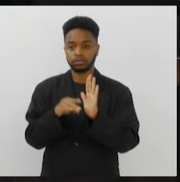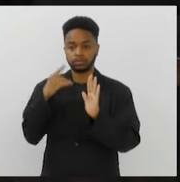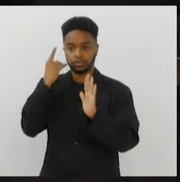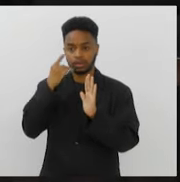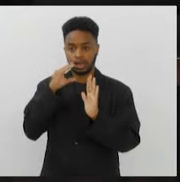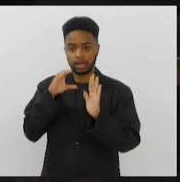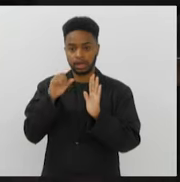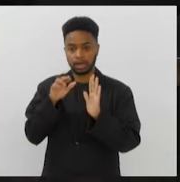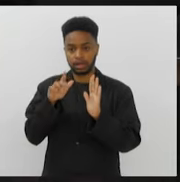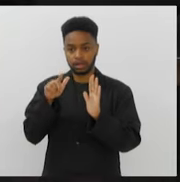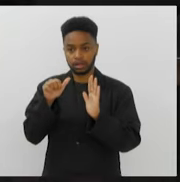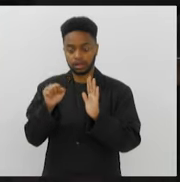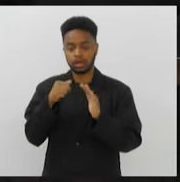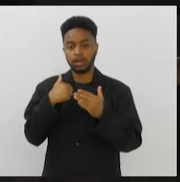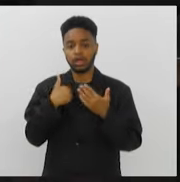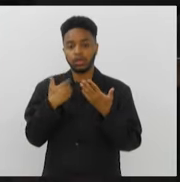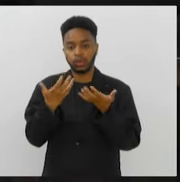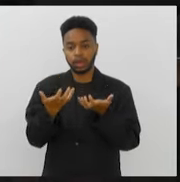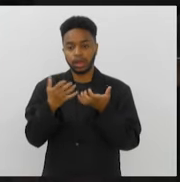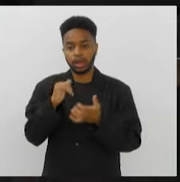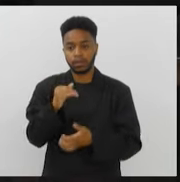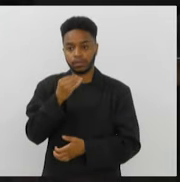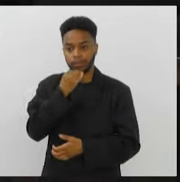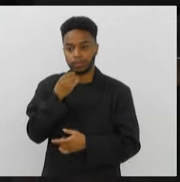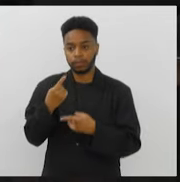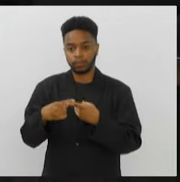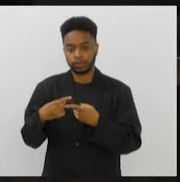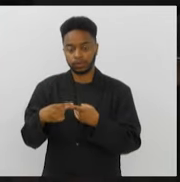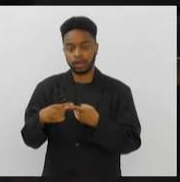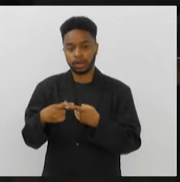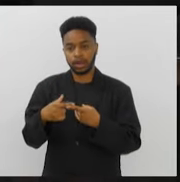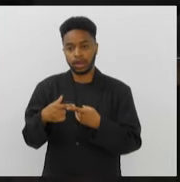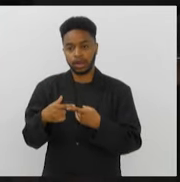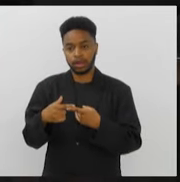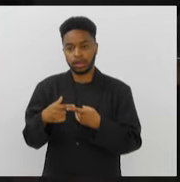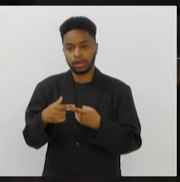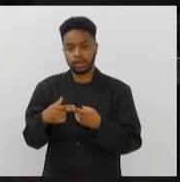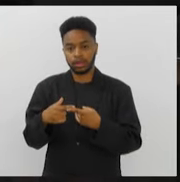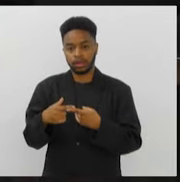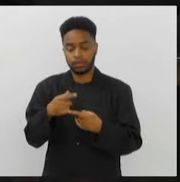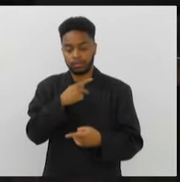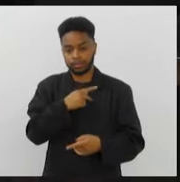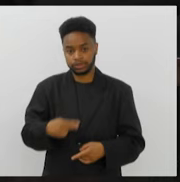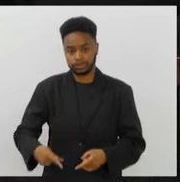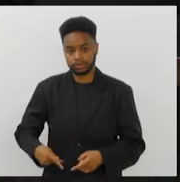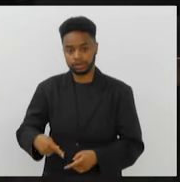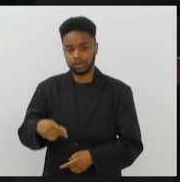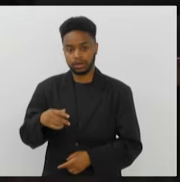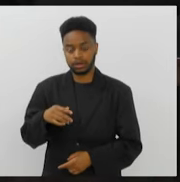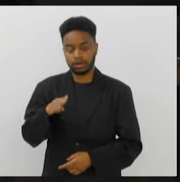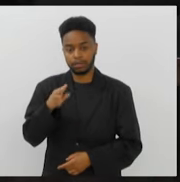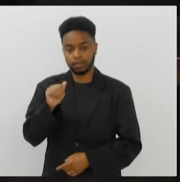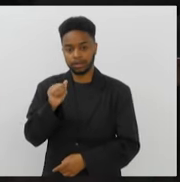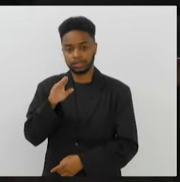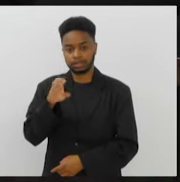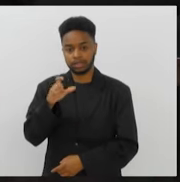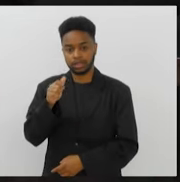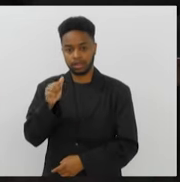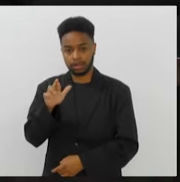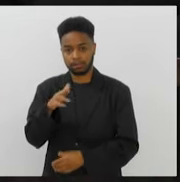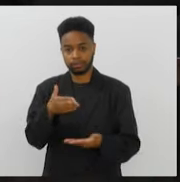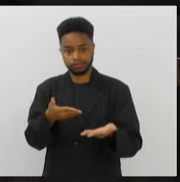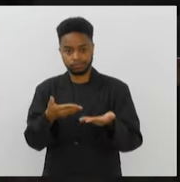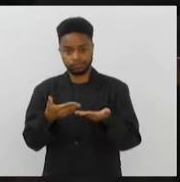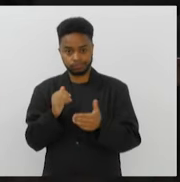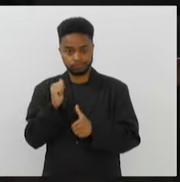eu gostaria de aproveitar, já que tive a honra de ser convocado aqui pelo presidente Bacelar para continuar presidindo essa sessão, eu já